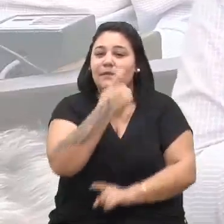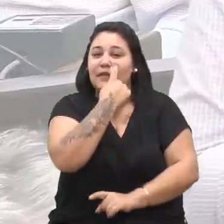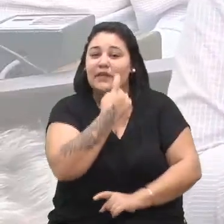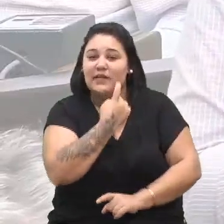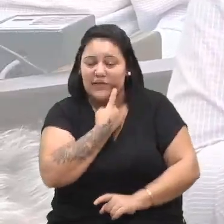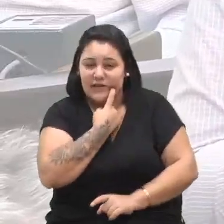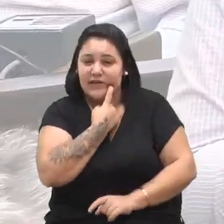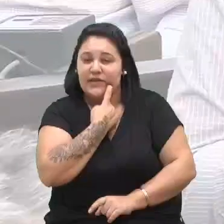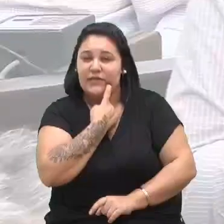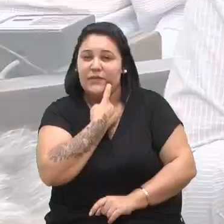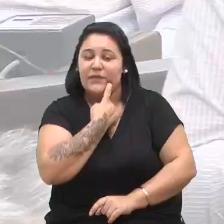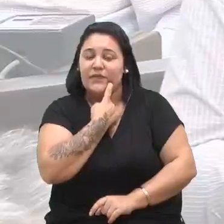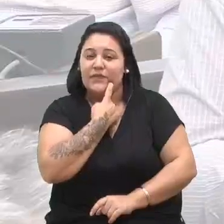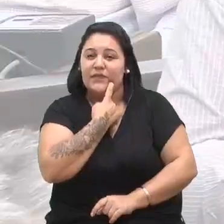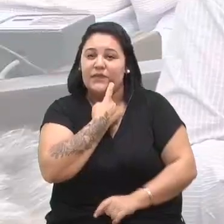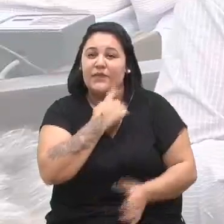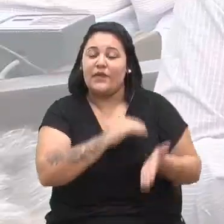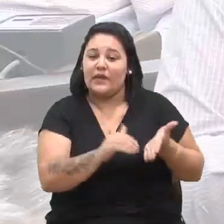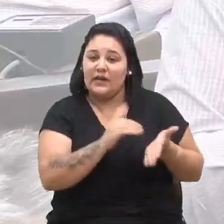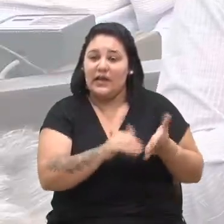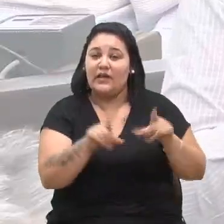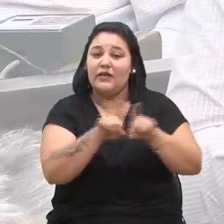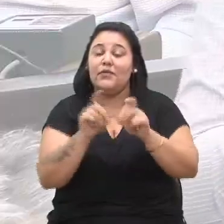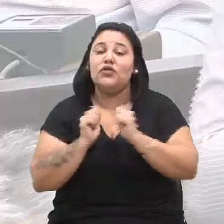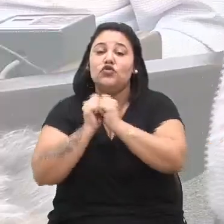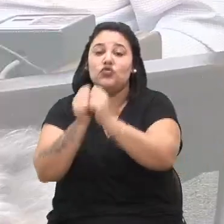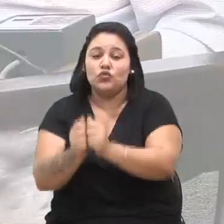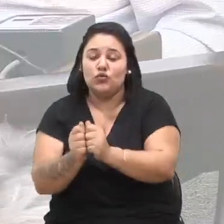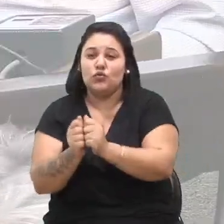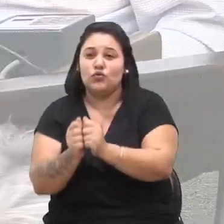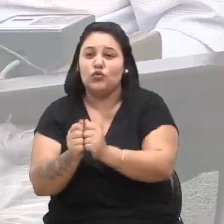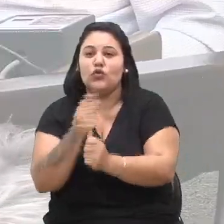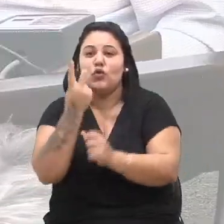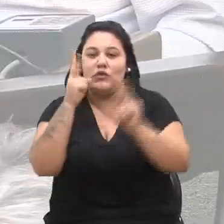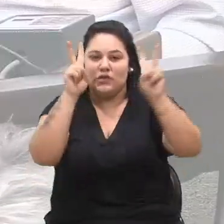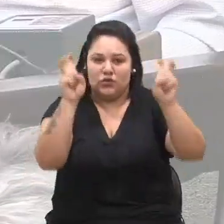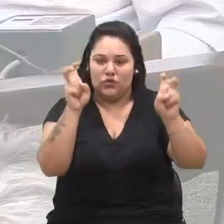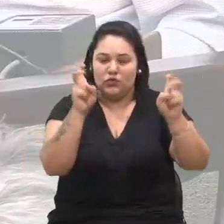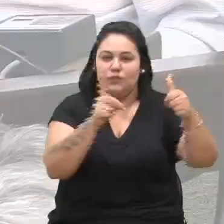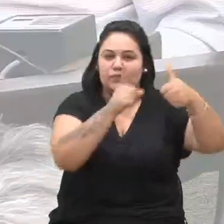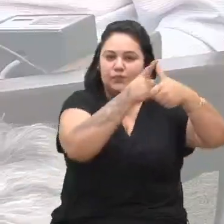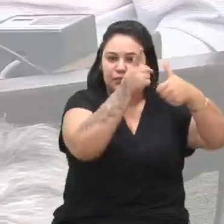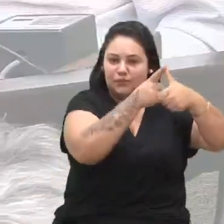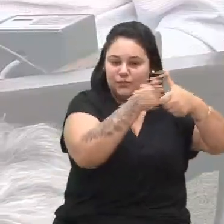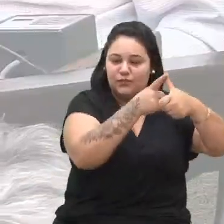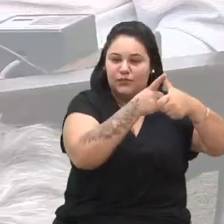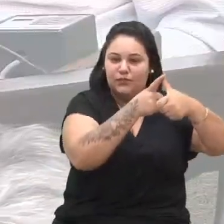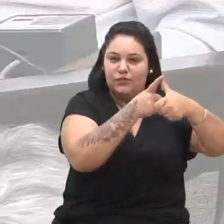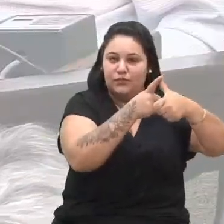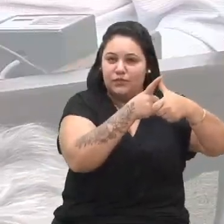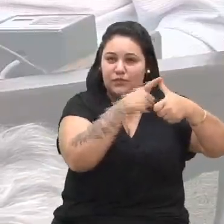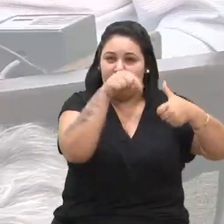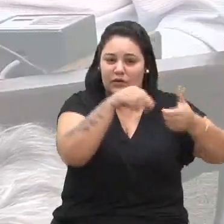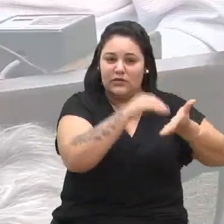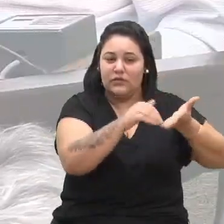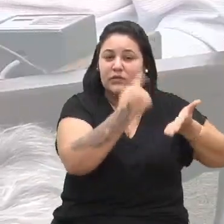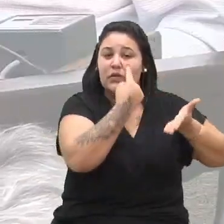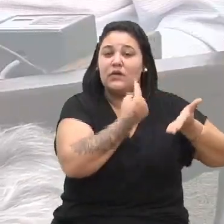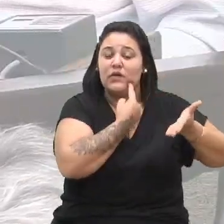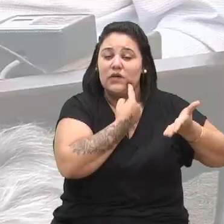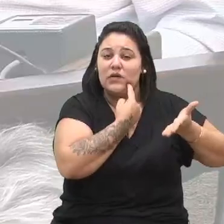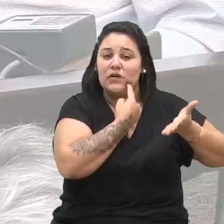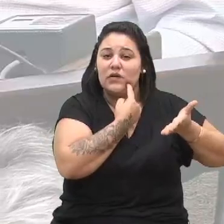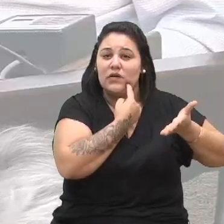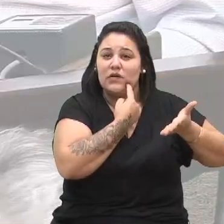Petrini, também juntamente a dois assuntos. Primeiramente, o secretário Wagner Petrini e